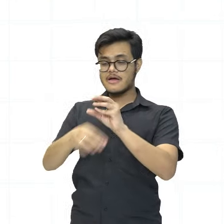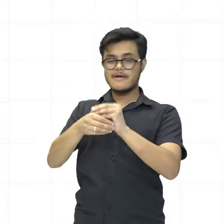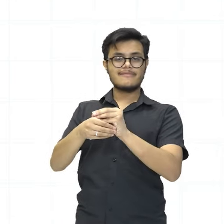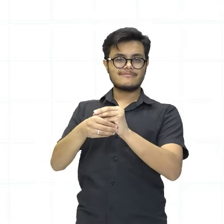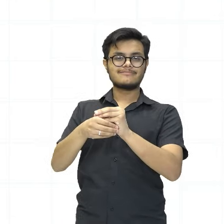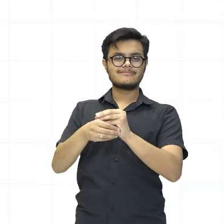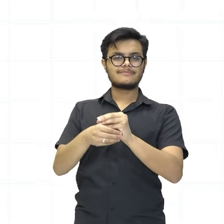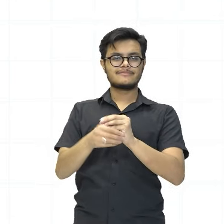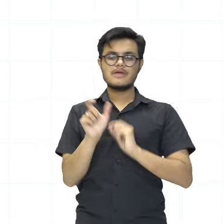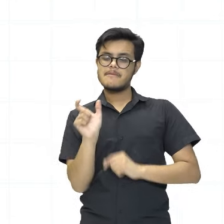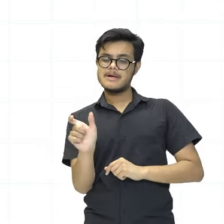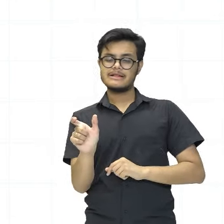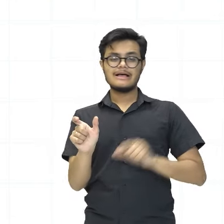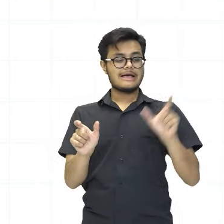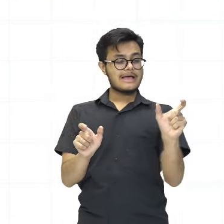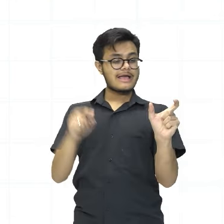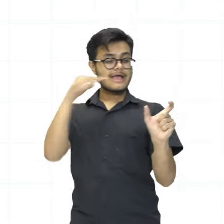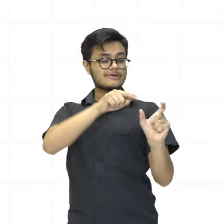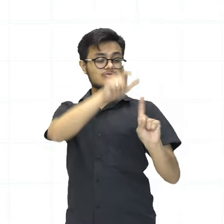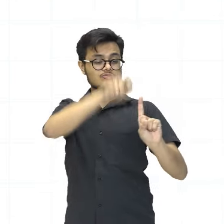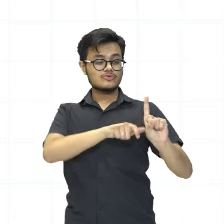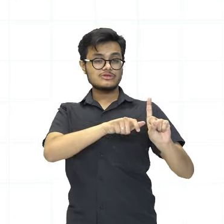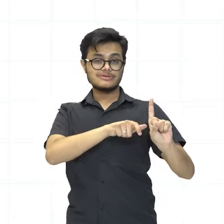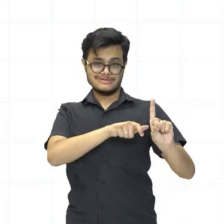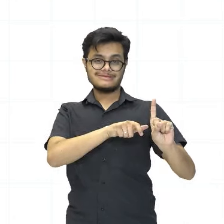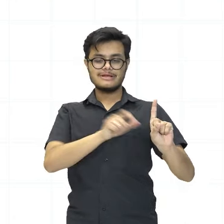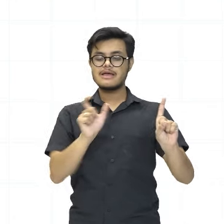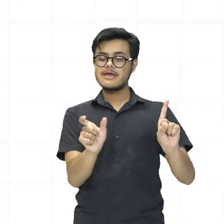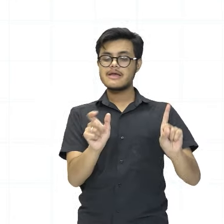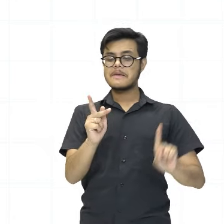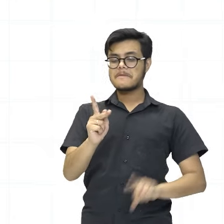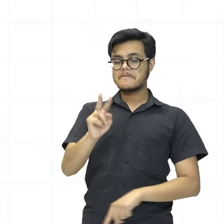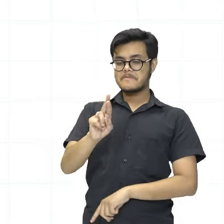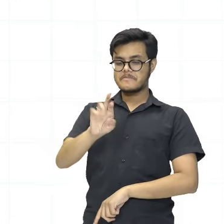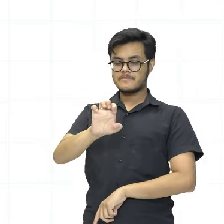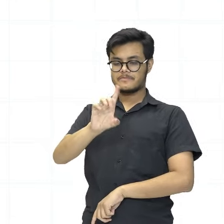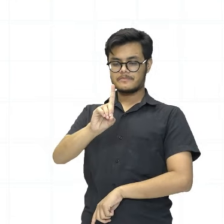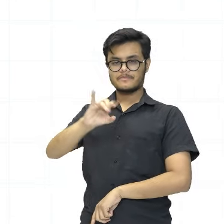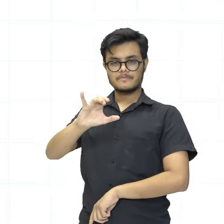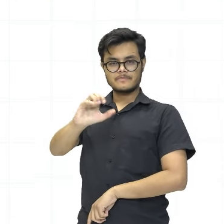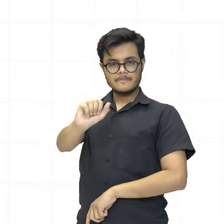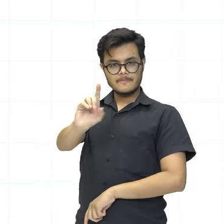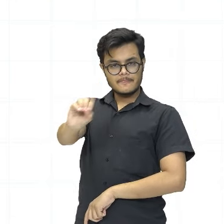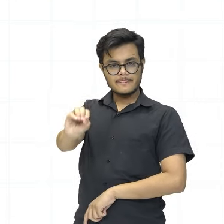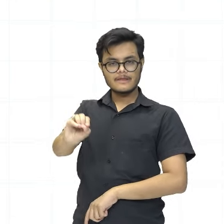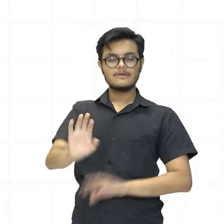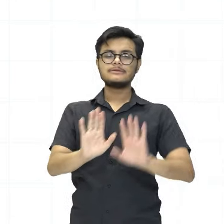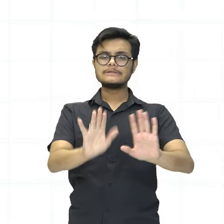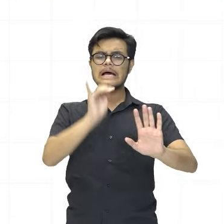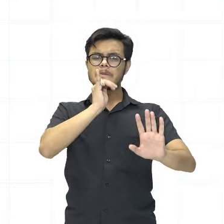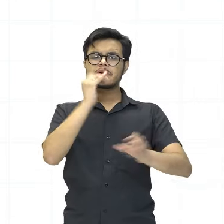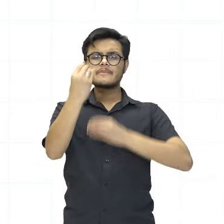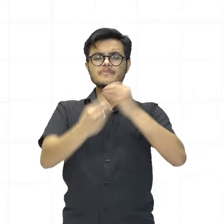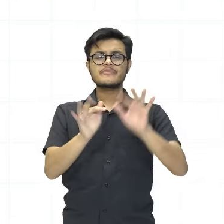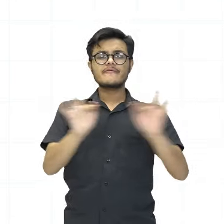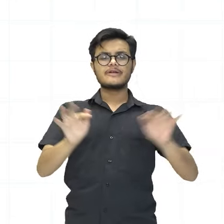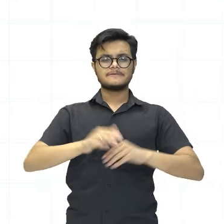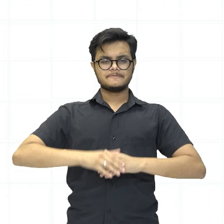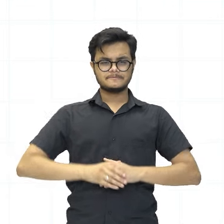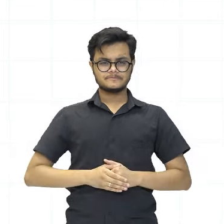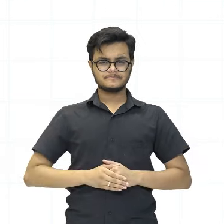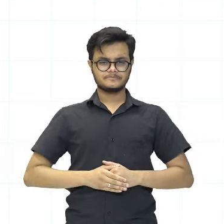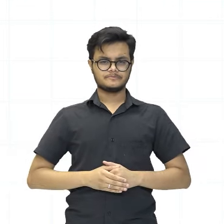oração e notem que o verbo Vivo está lá no predicado outro exemplo para fixar Olhem só